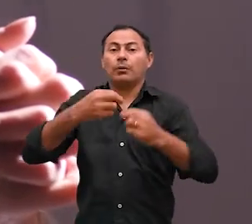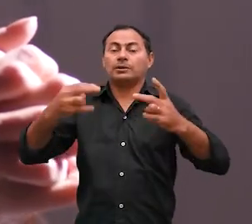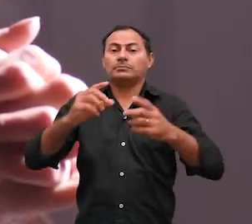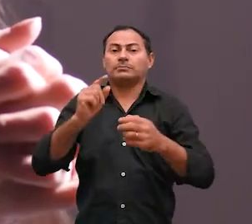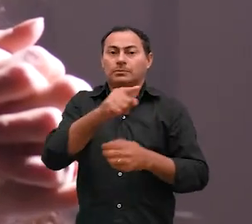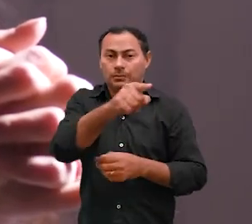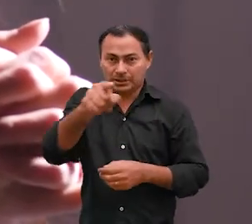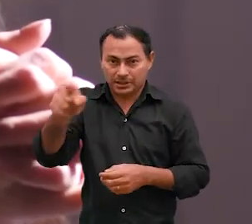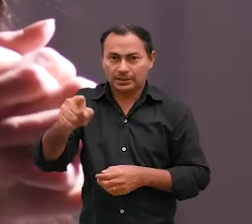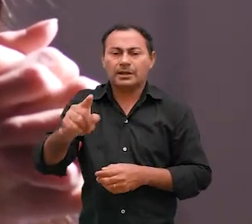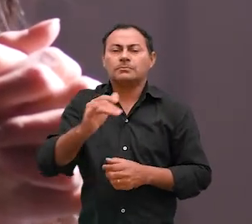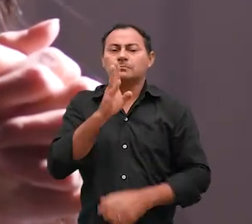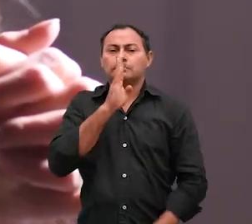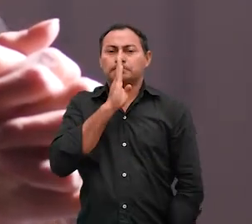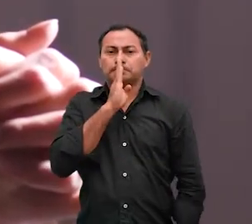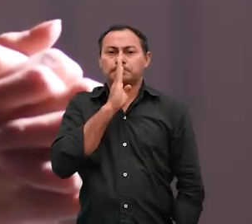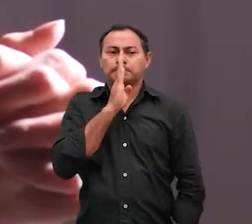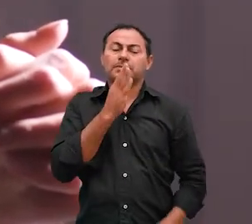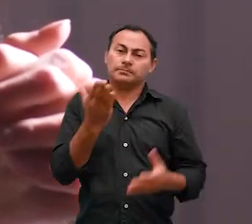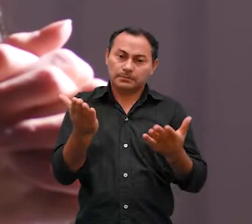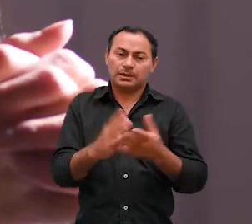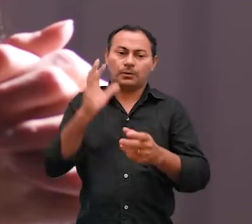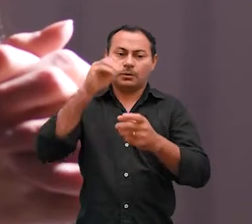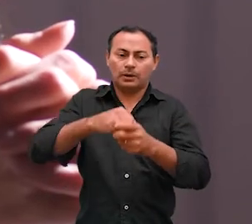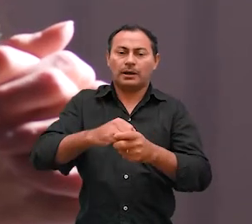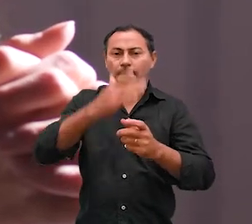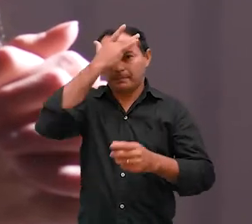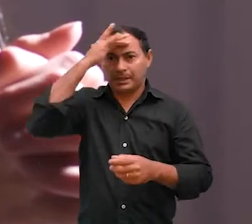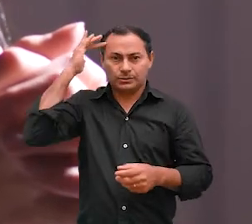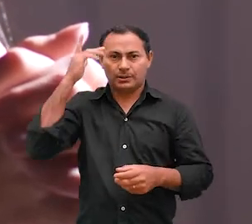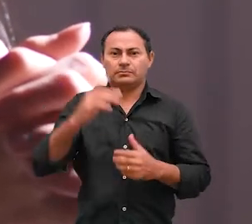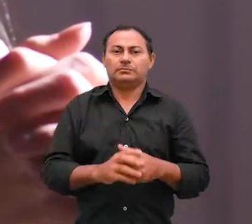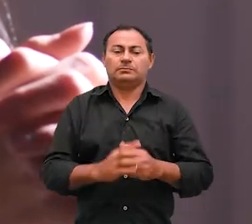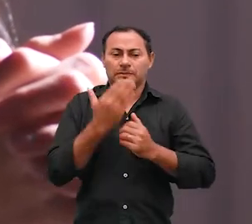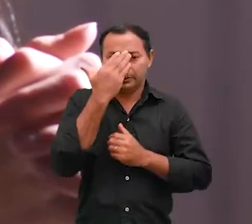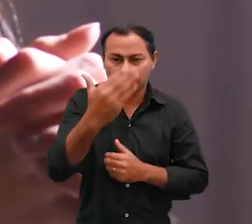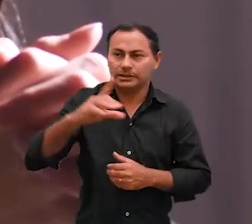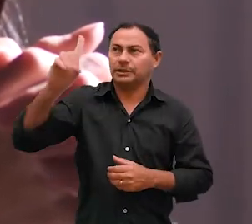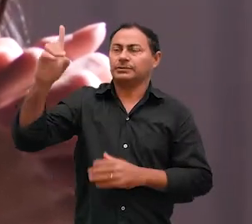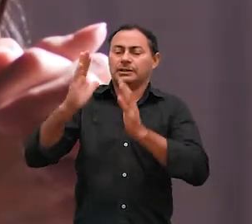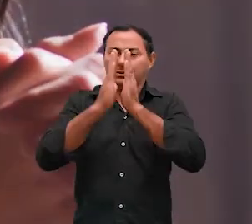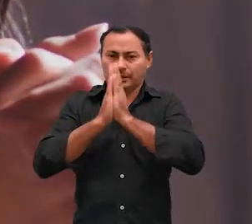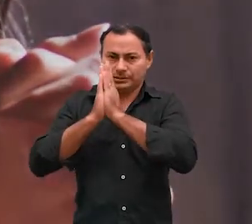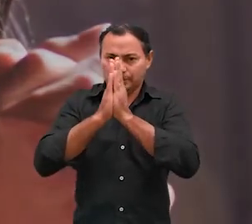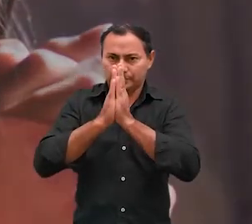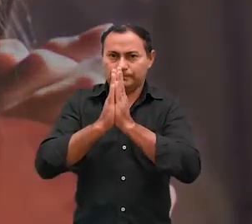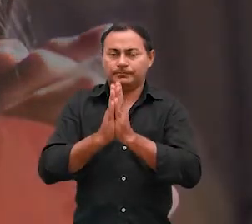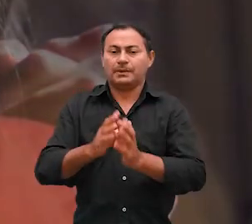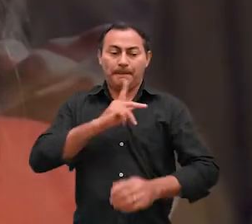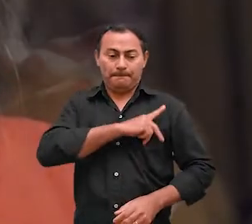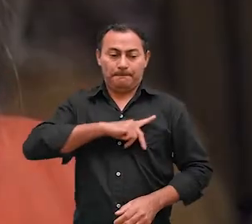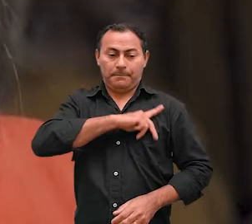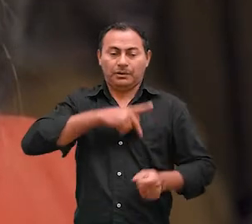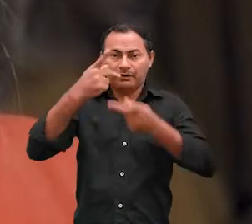melhor coisa é você silenciar e colocar tal pessoa diante de Deus